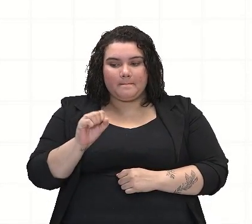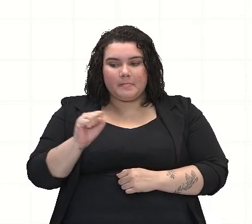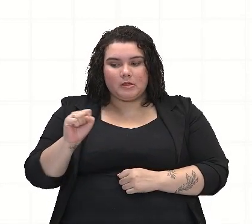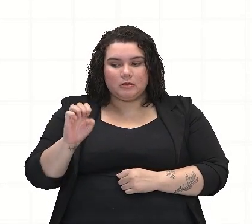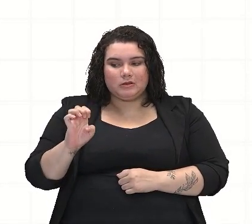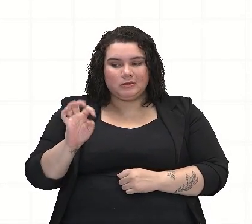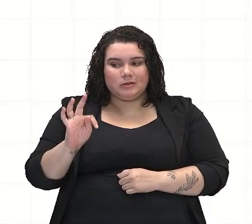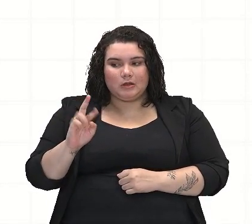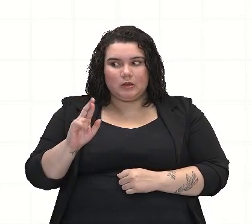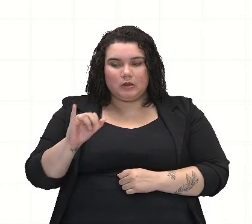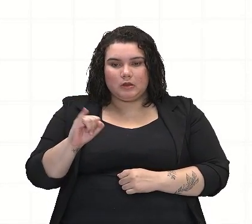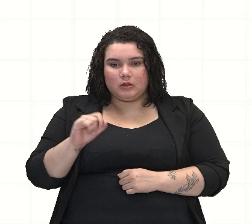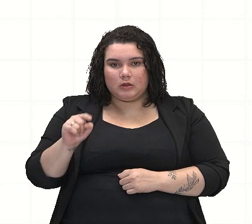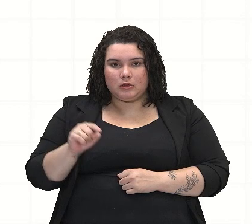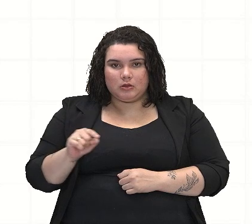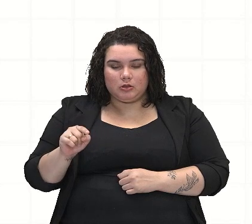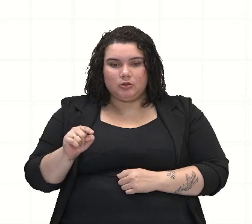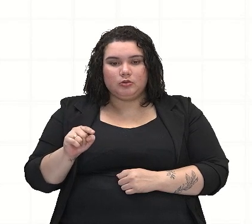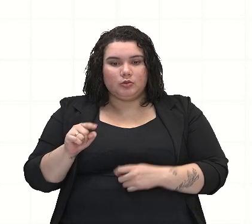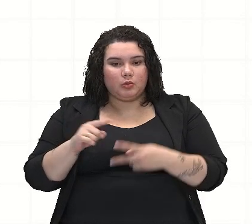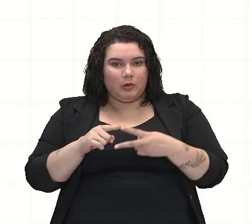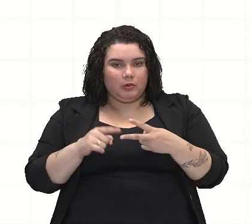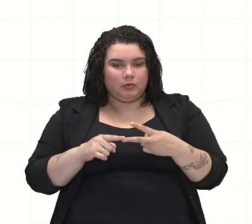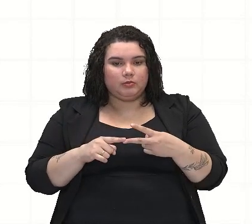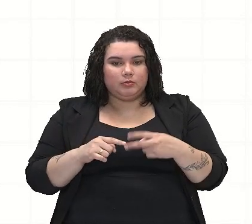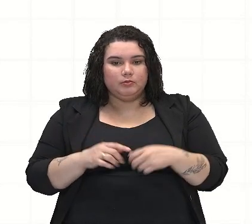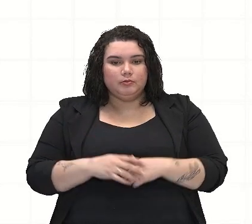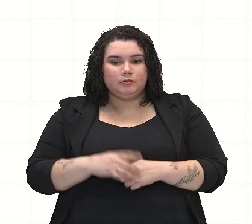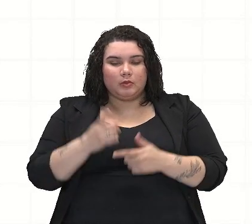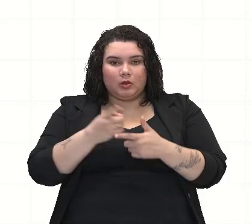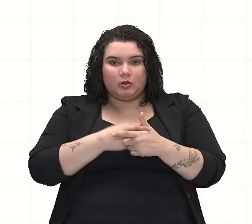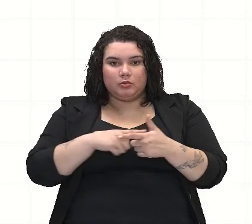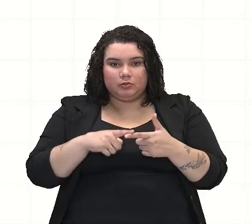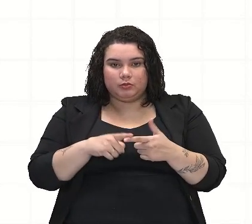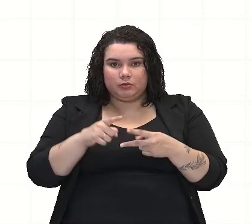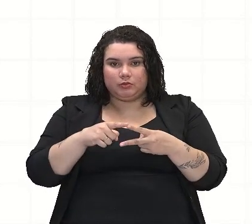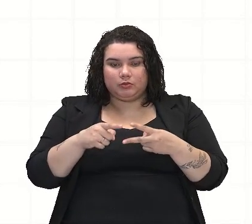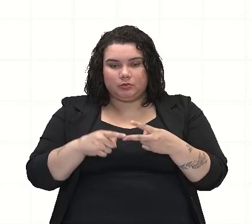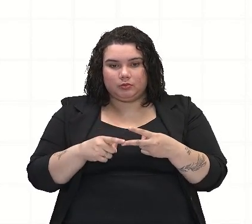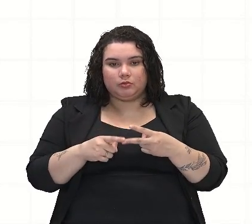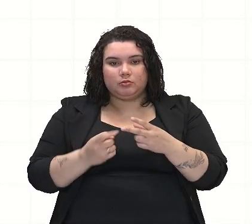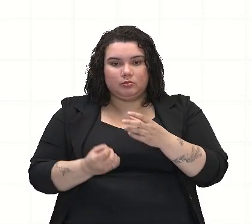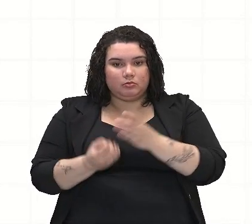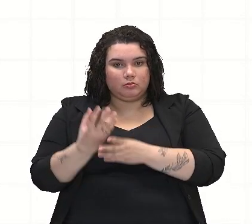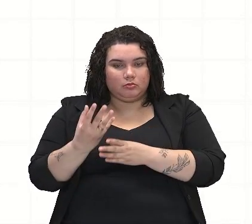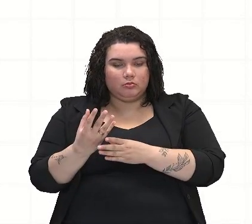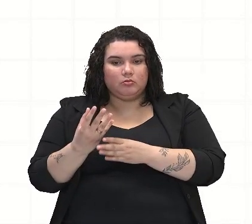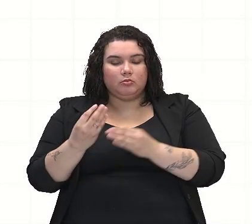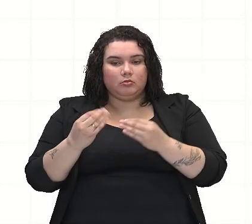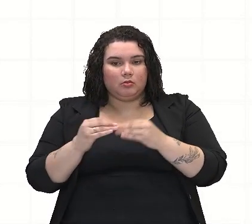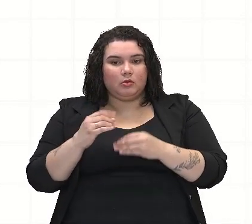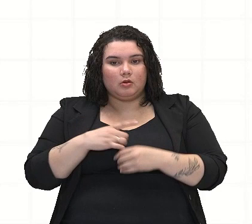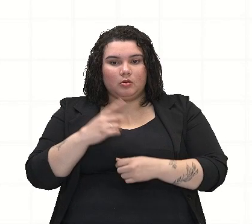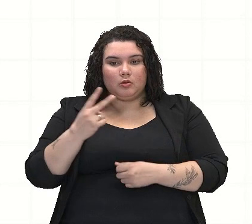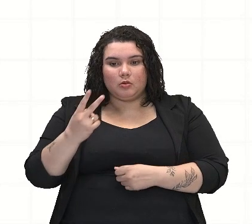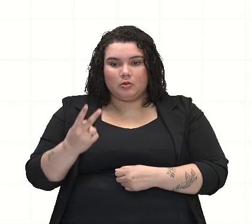ângulo. Dividiu este ângulo formado aqui em